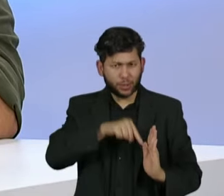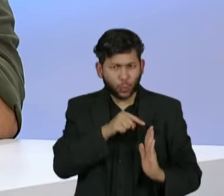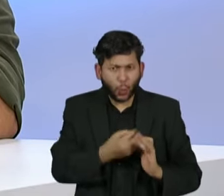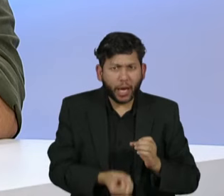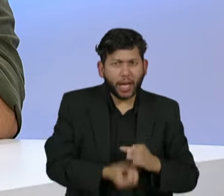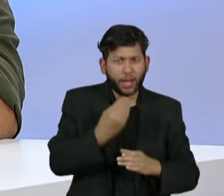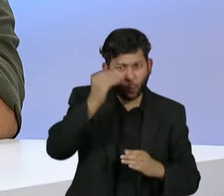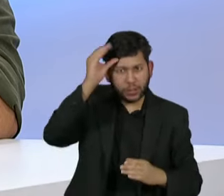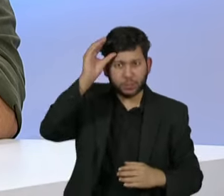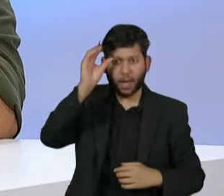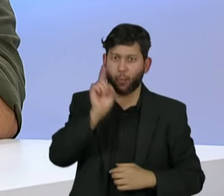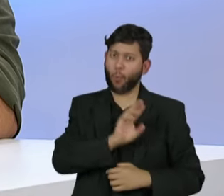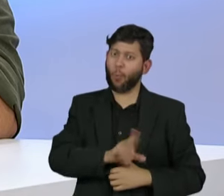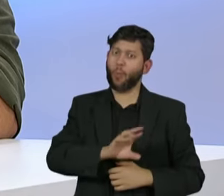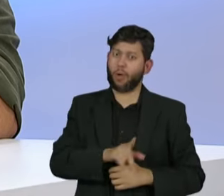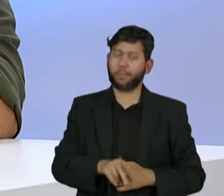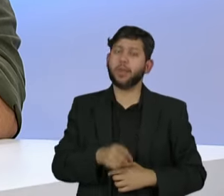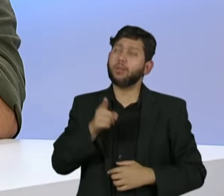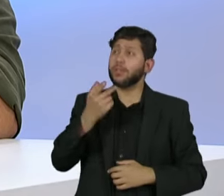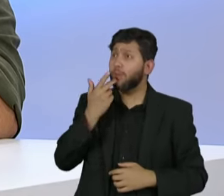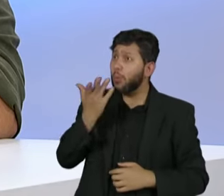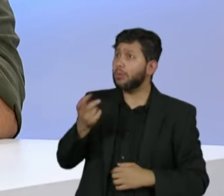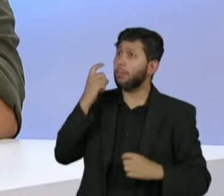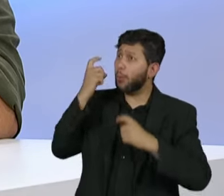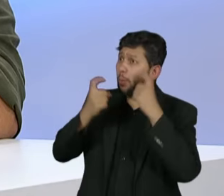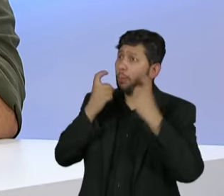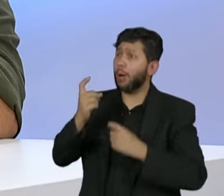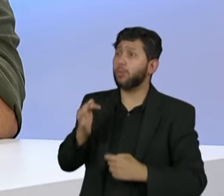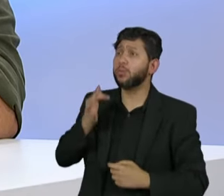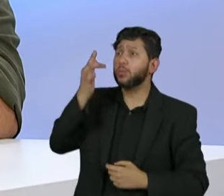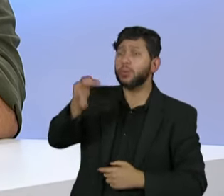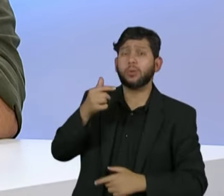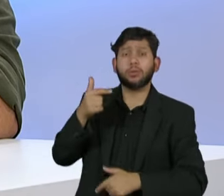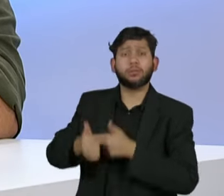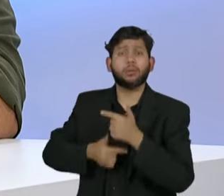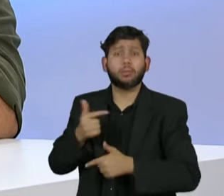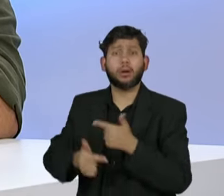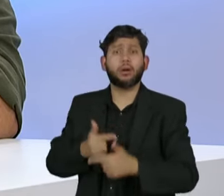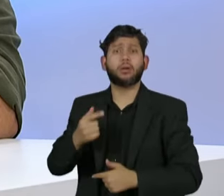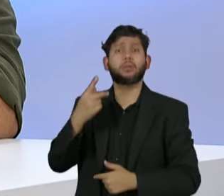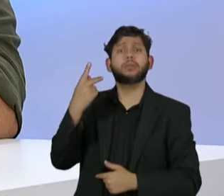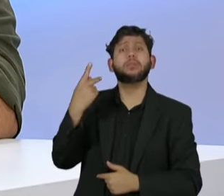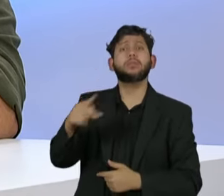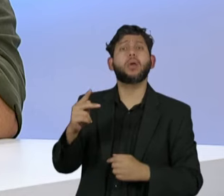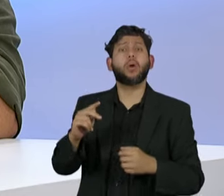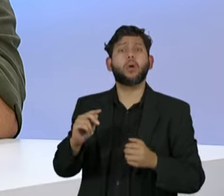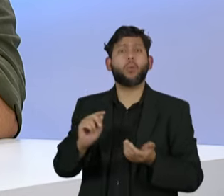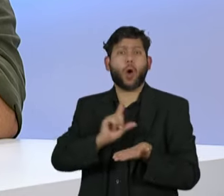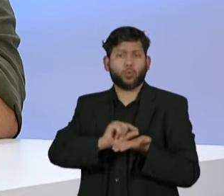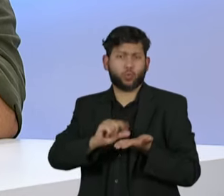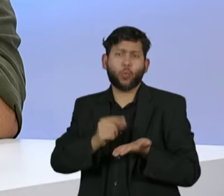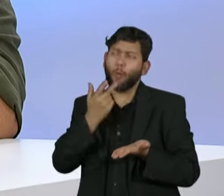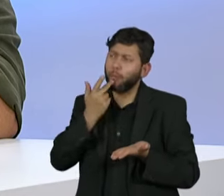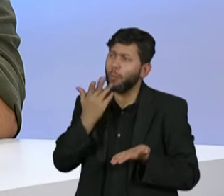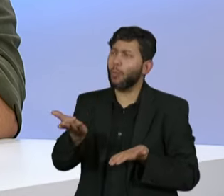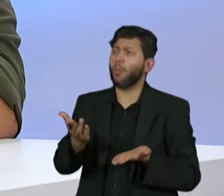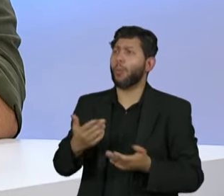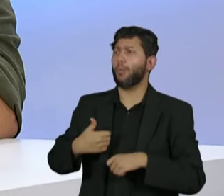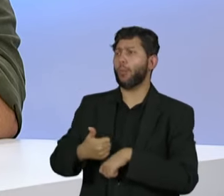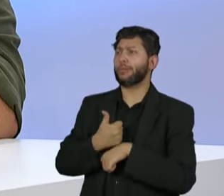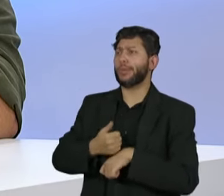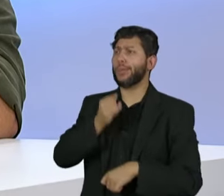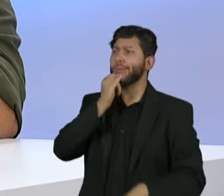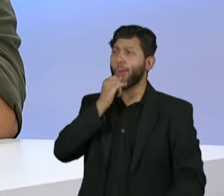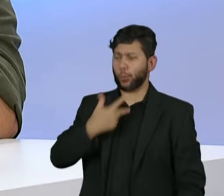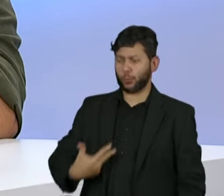o futuro do trabalho e até no seu artigo se menciona que que profissões como